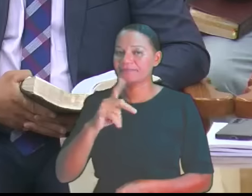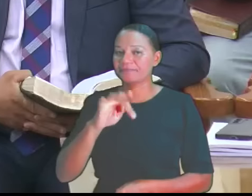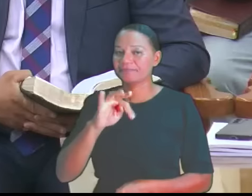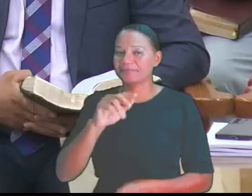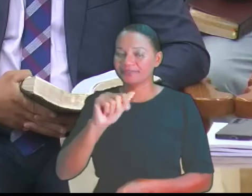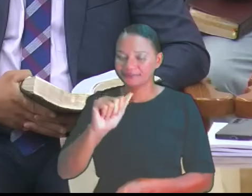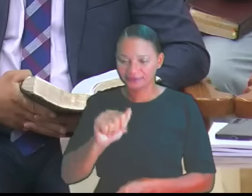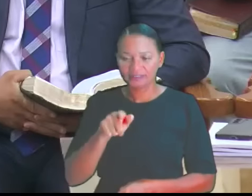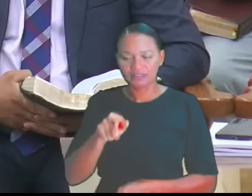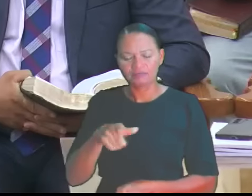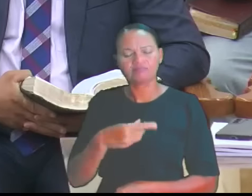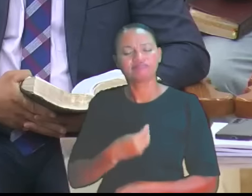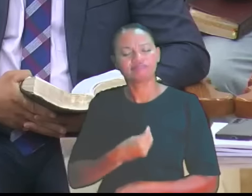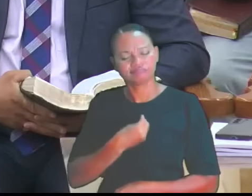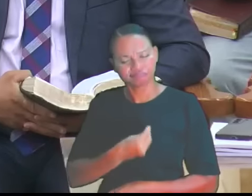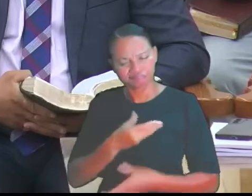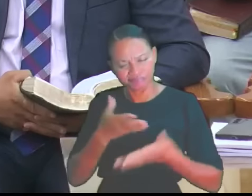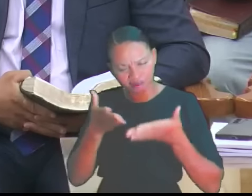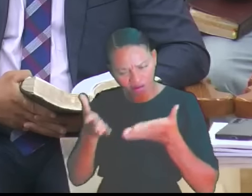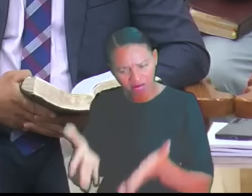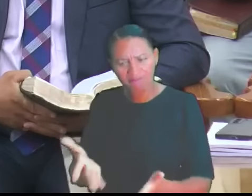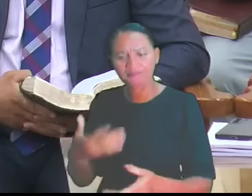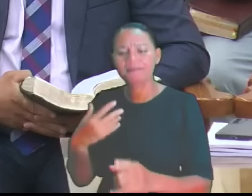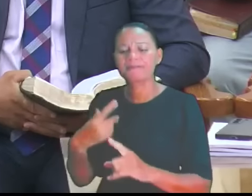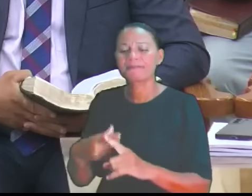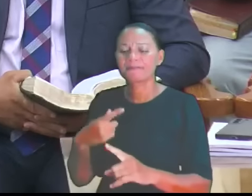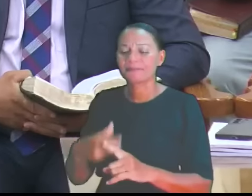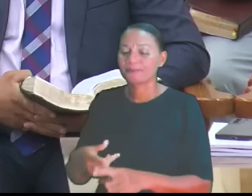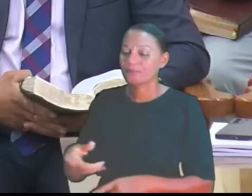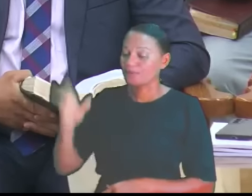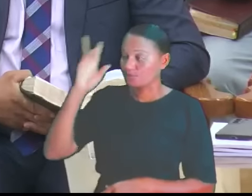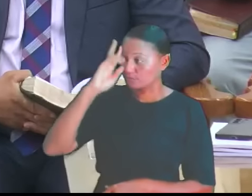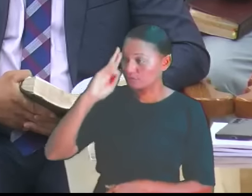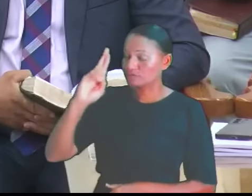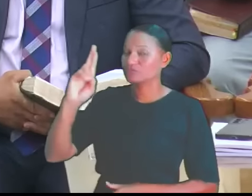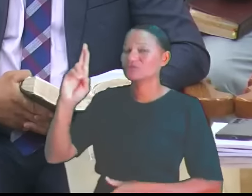habita ali, porque eu já...